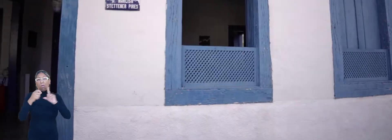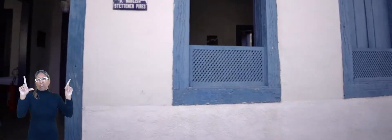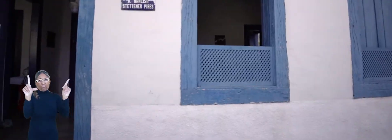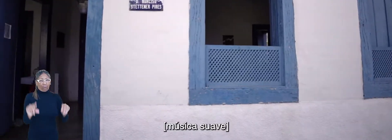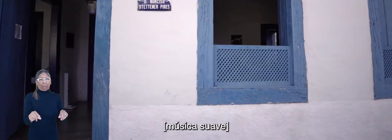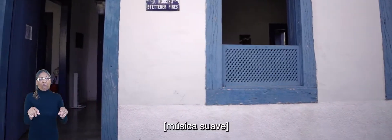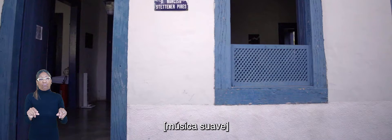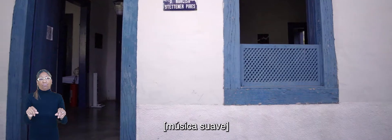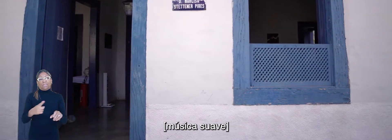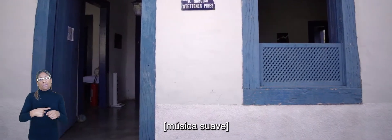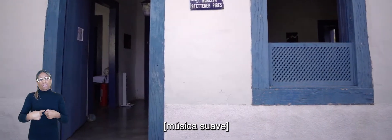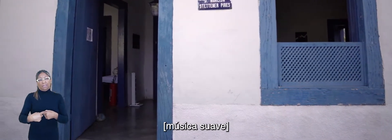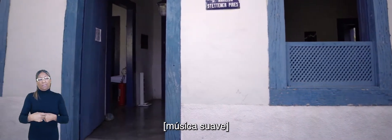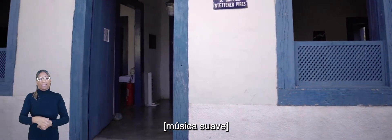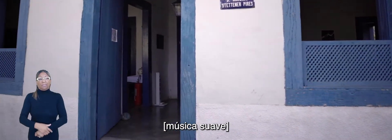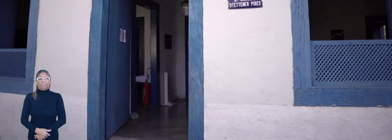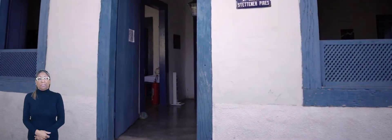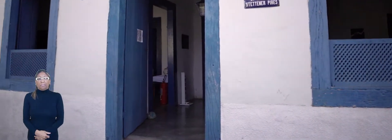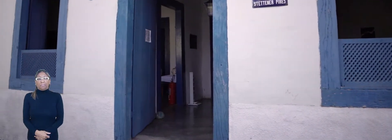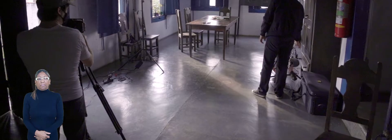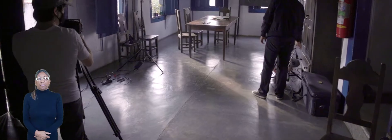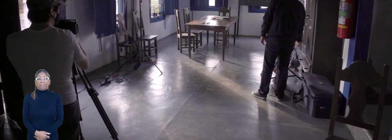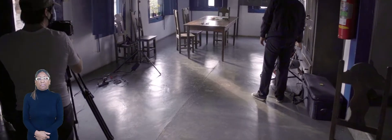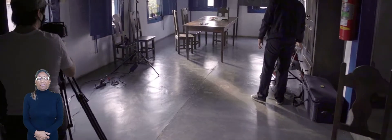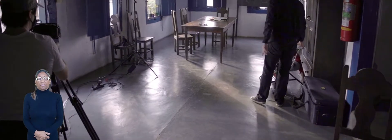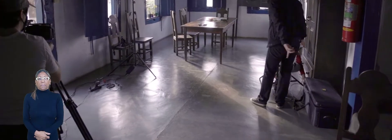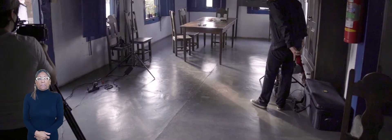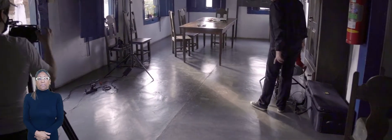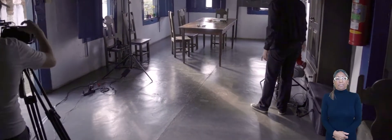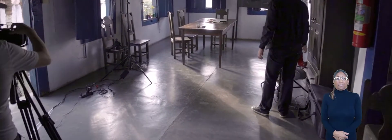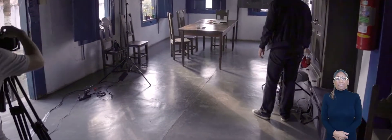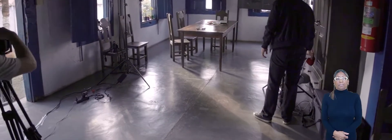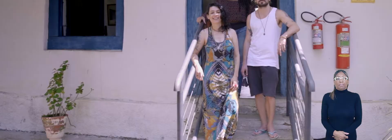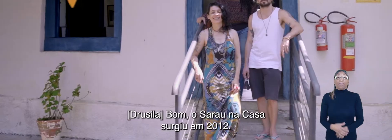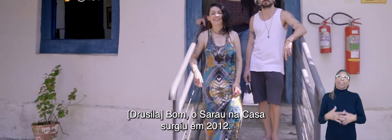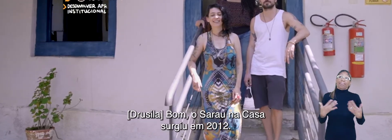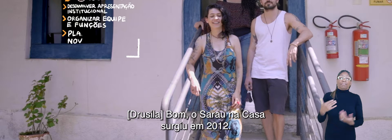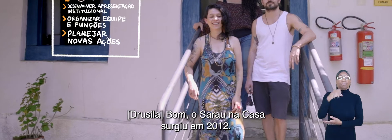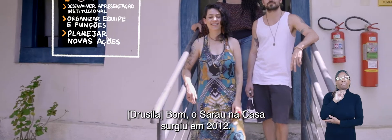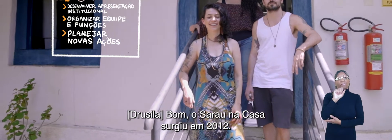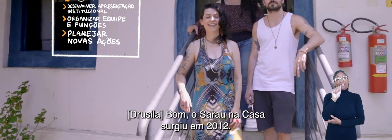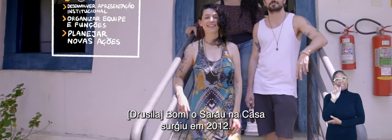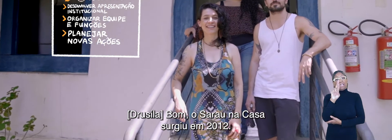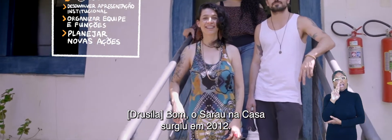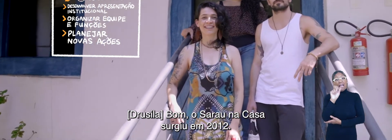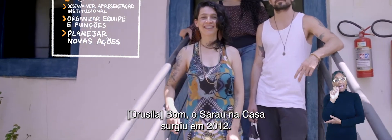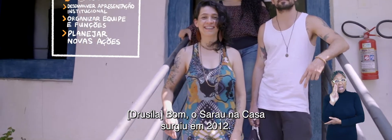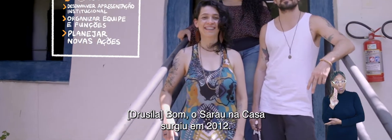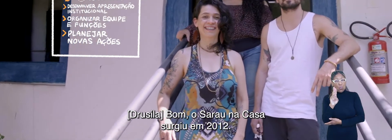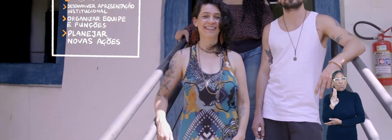cidade. Casa de Cultura, construção antiga de paredes brancas e azuis. Druzila Marques. Bom, o Sarau na Casa surgiu